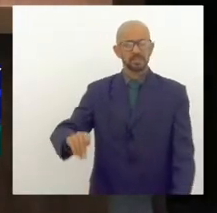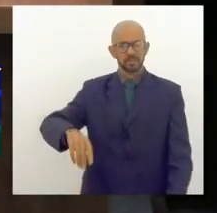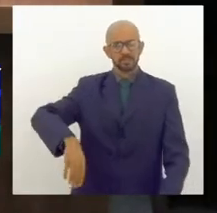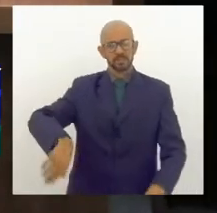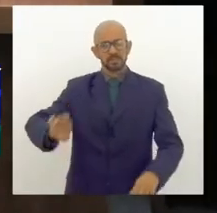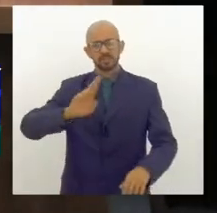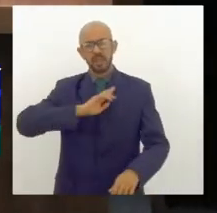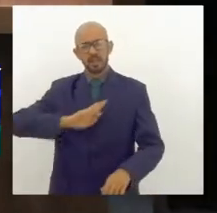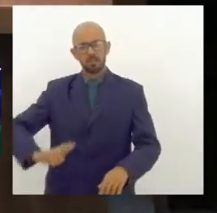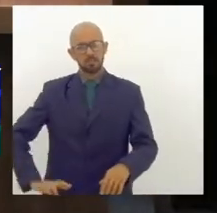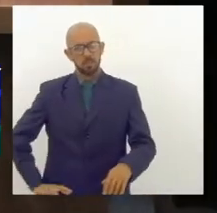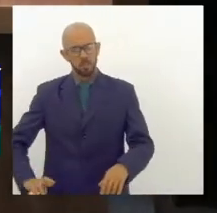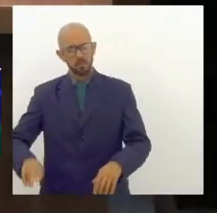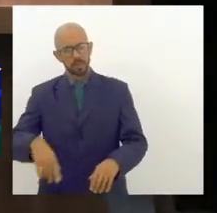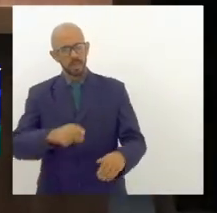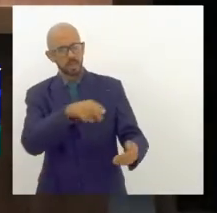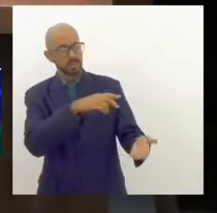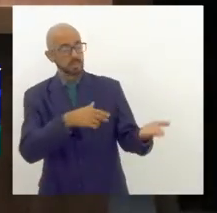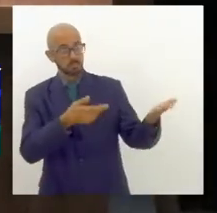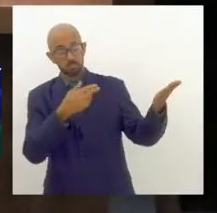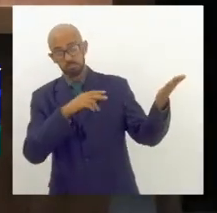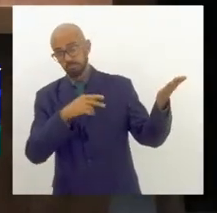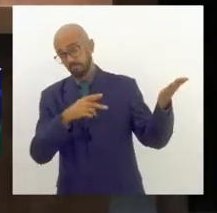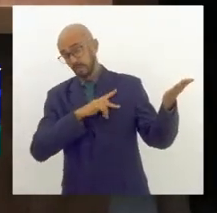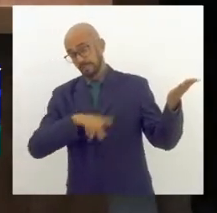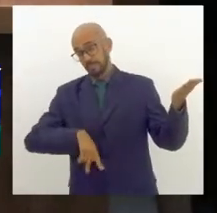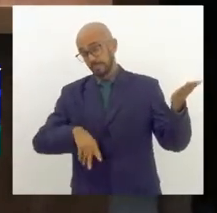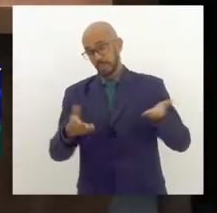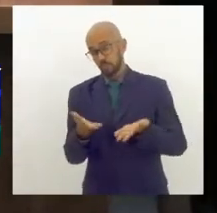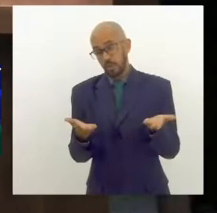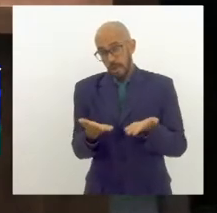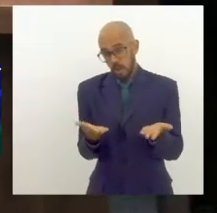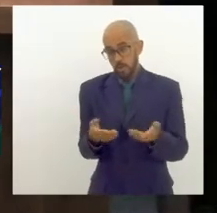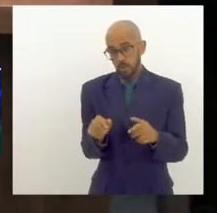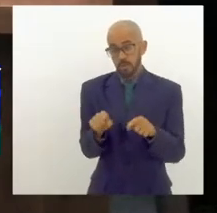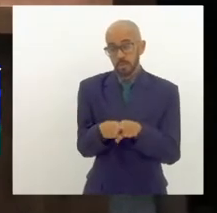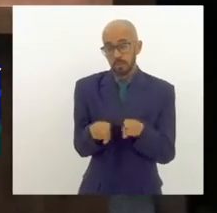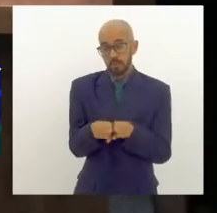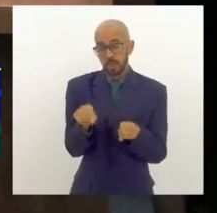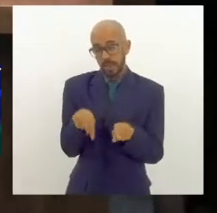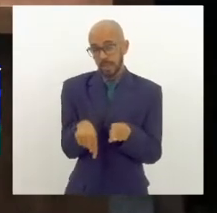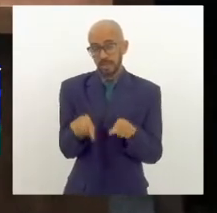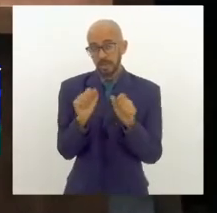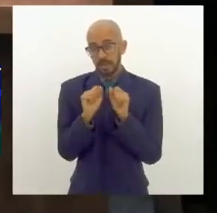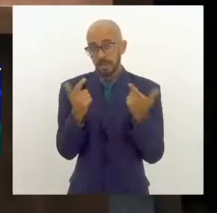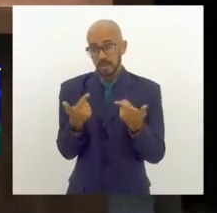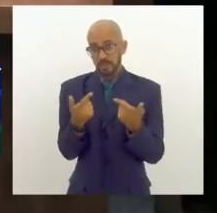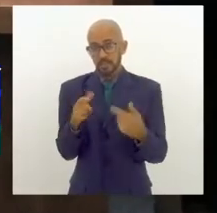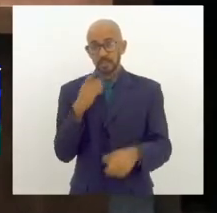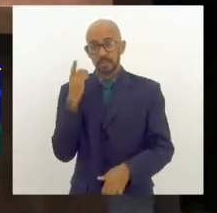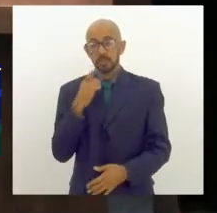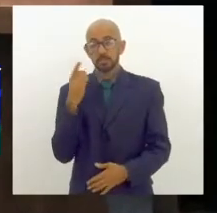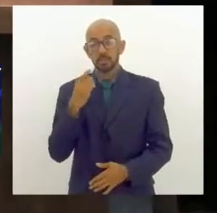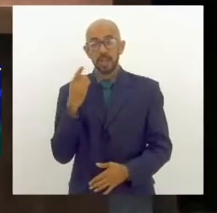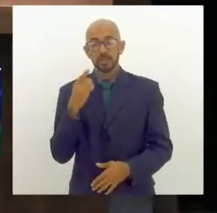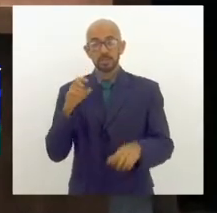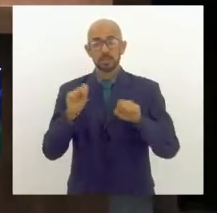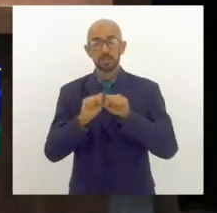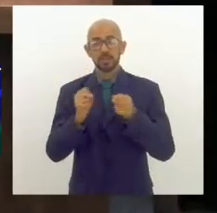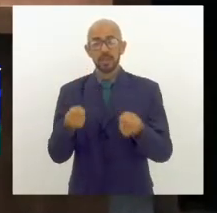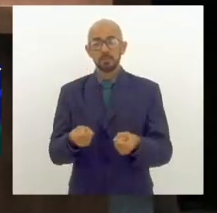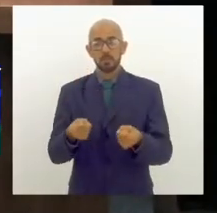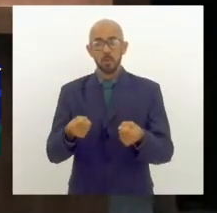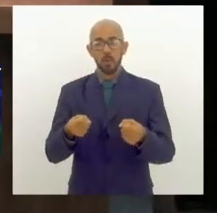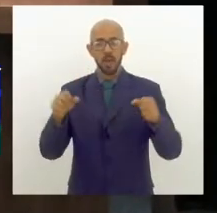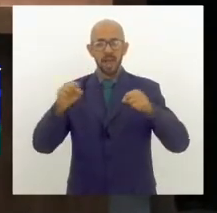inominável genocida, que trouxe também a essa casa legislativa aquele deputado valentão que quebrou a placa da